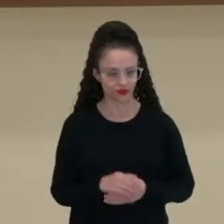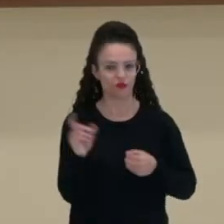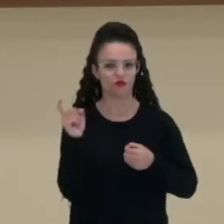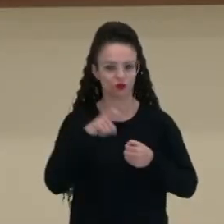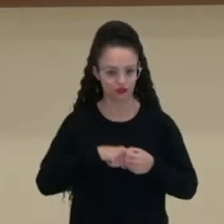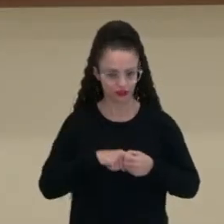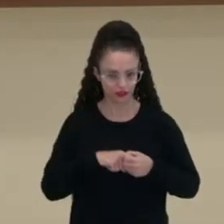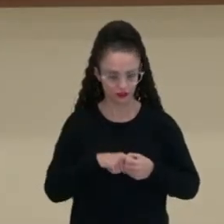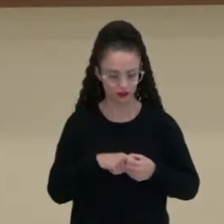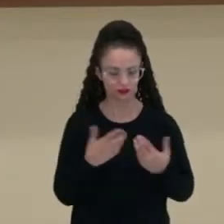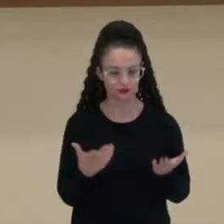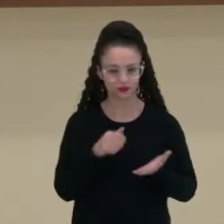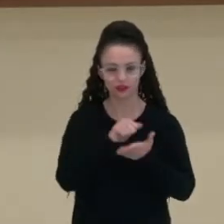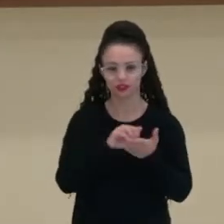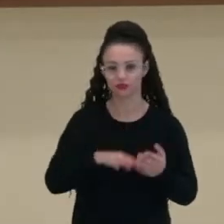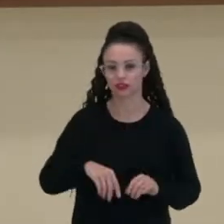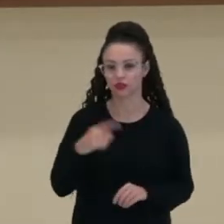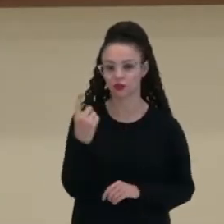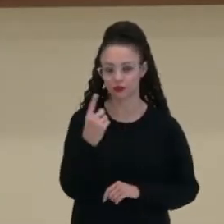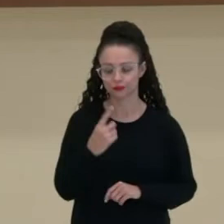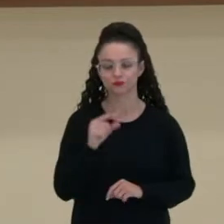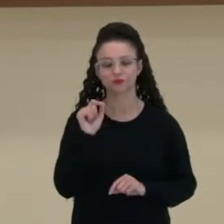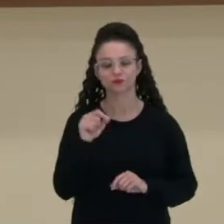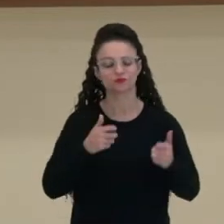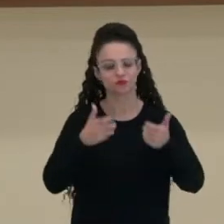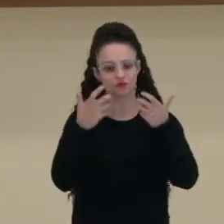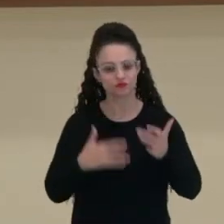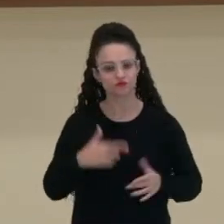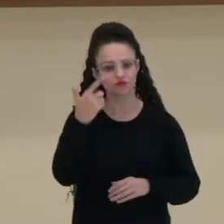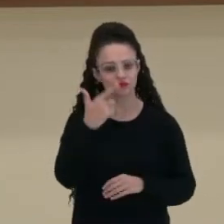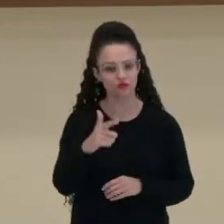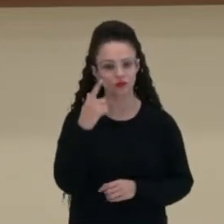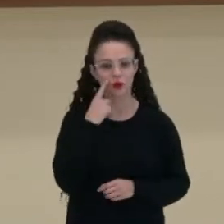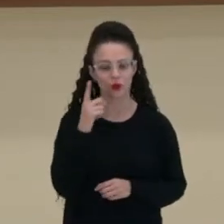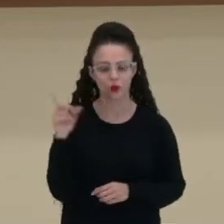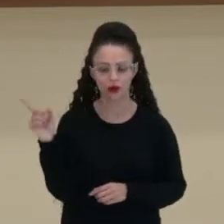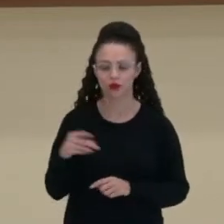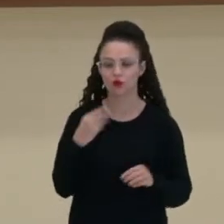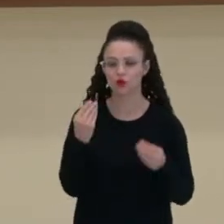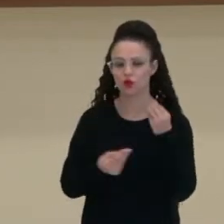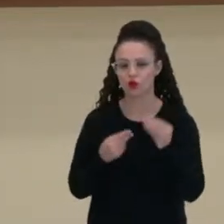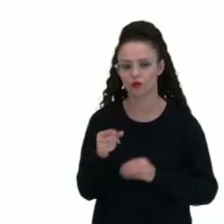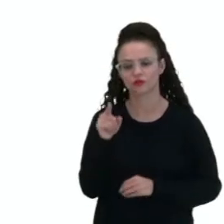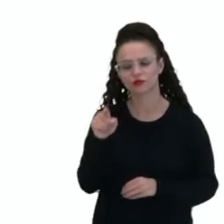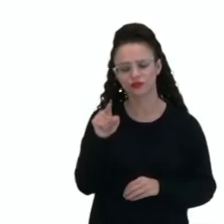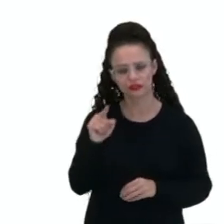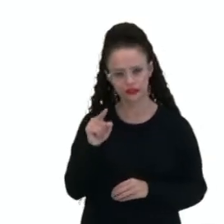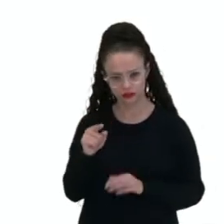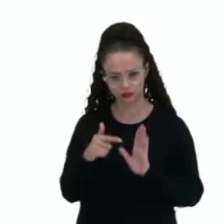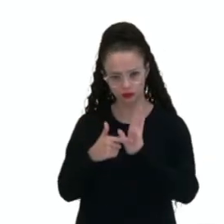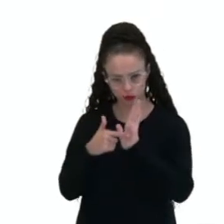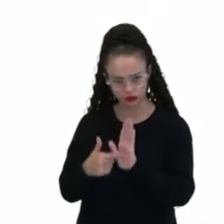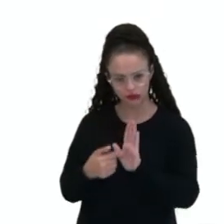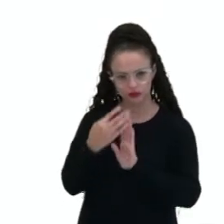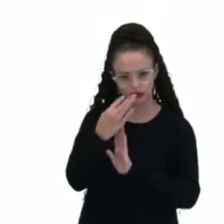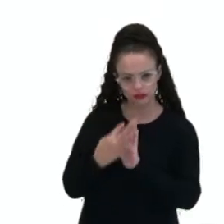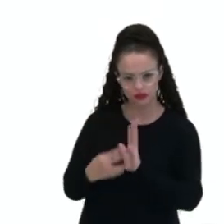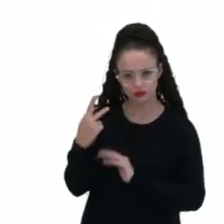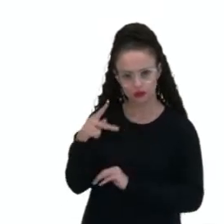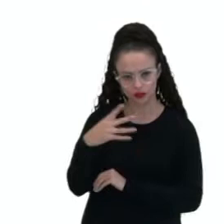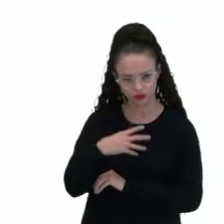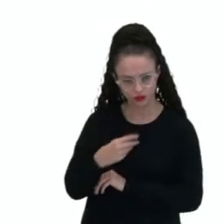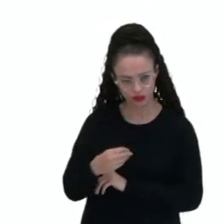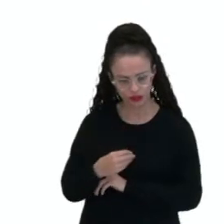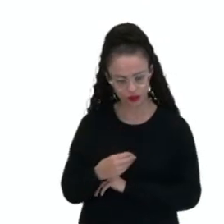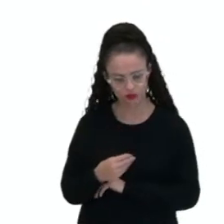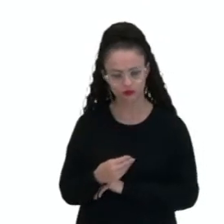Voltamos, estamos na atividade 1, reformulando a pergunta. A senhora costumava submeter seus escritos a seu filho?